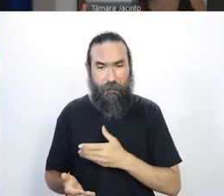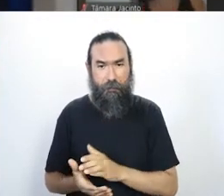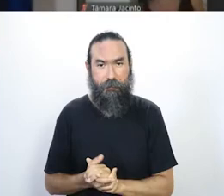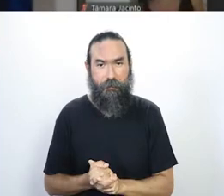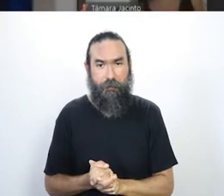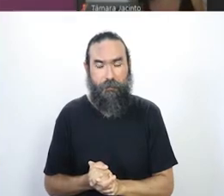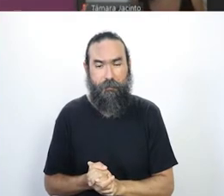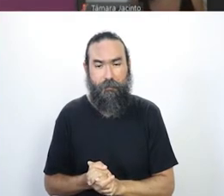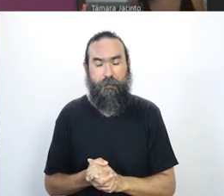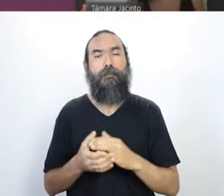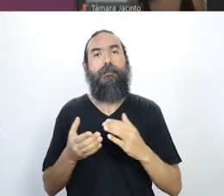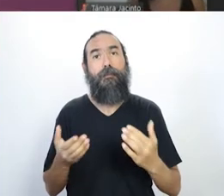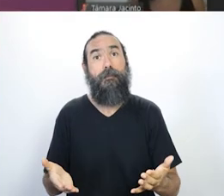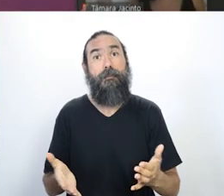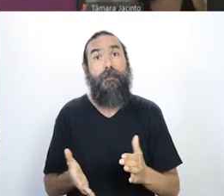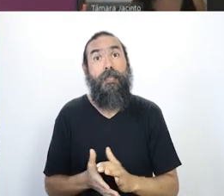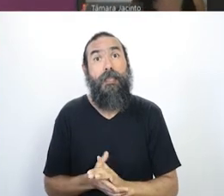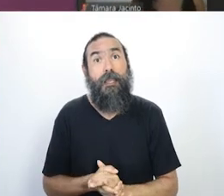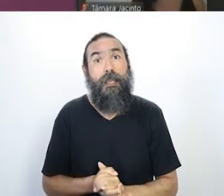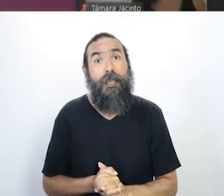É o bendito do